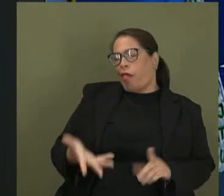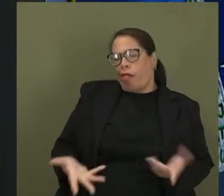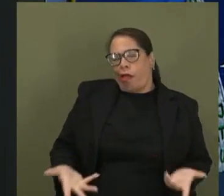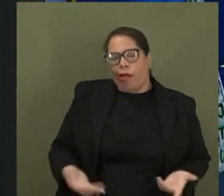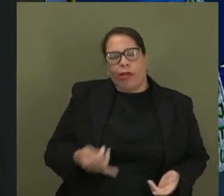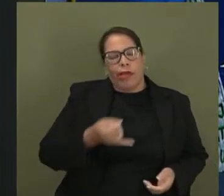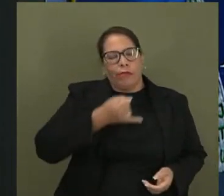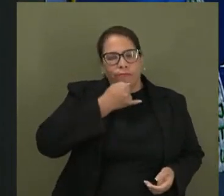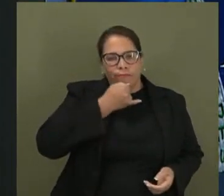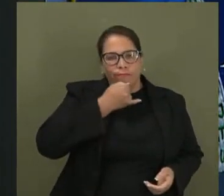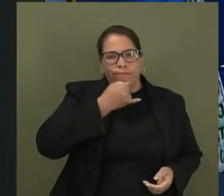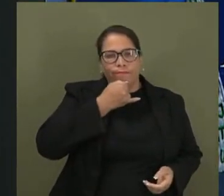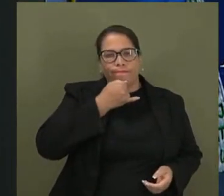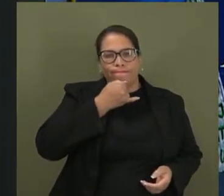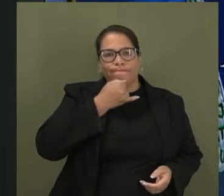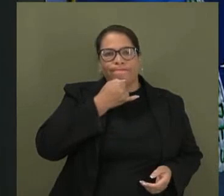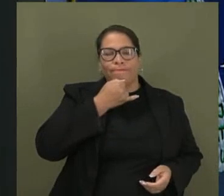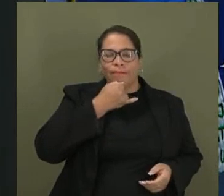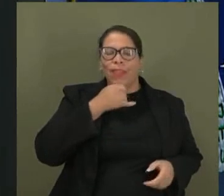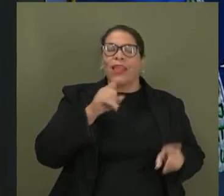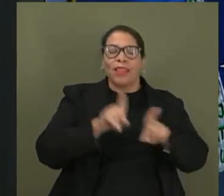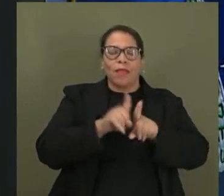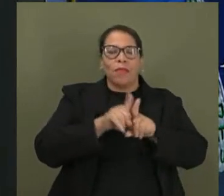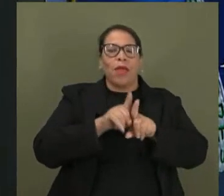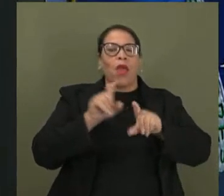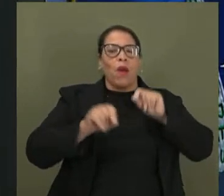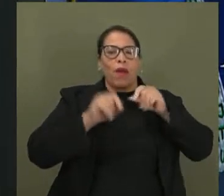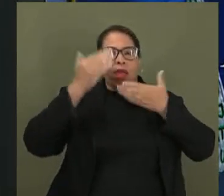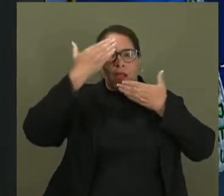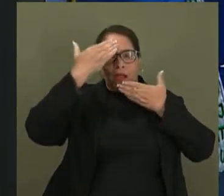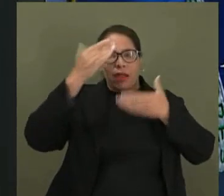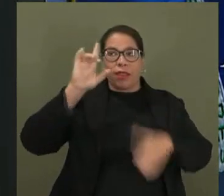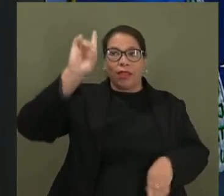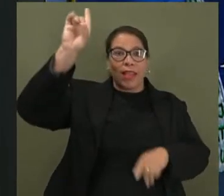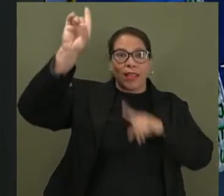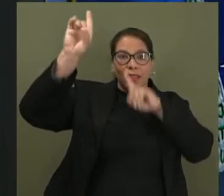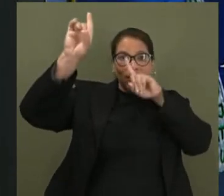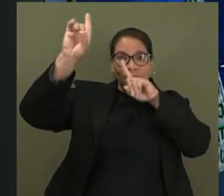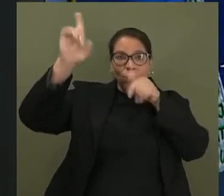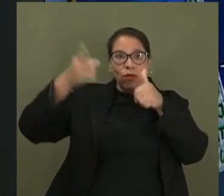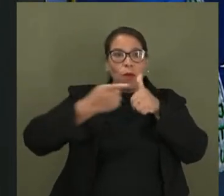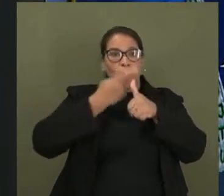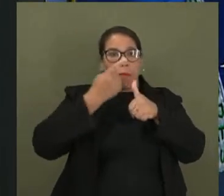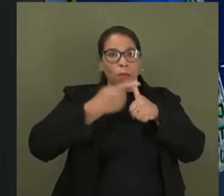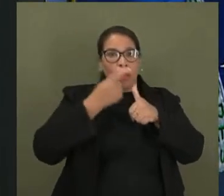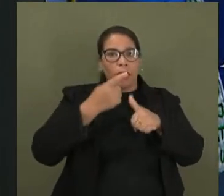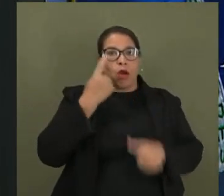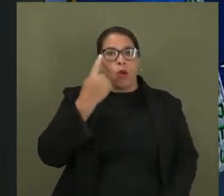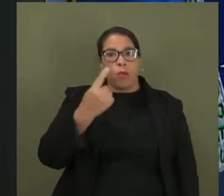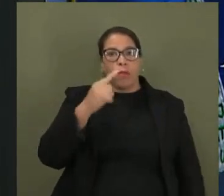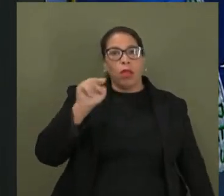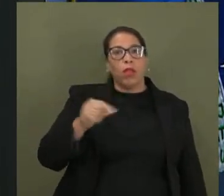Eu quero manifestar minha eterna gratidão, primeiramente, a Deus e a